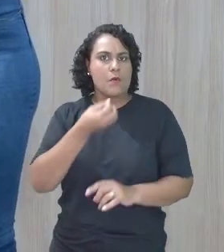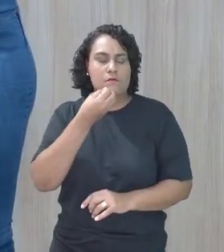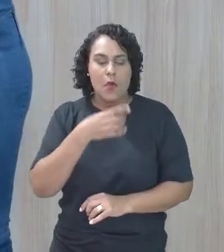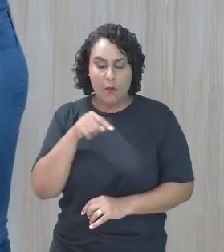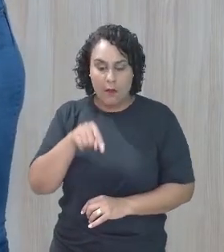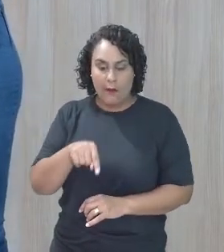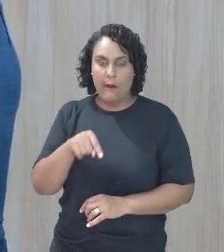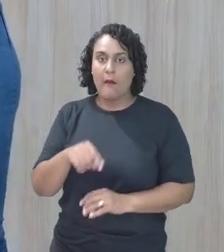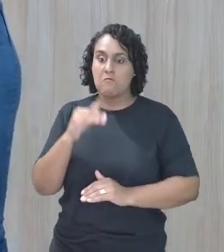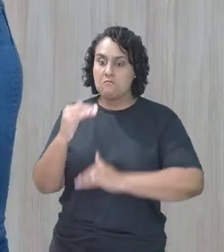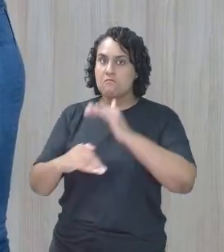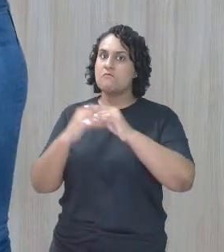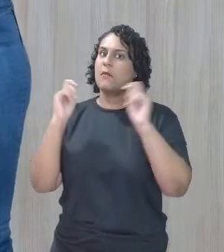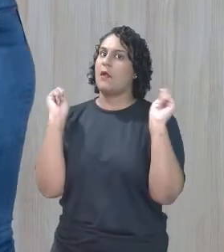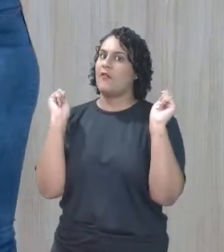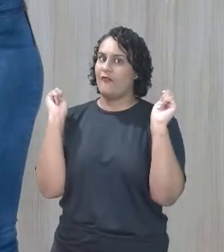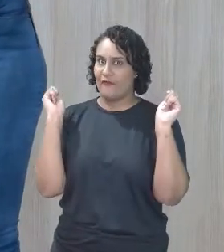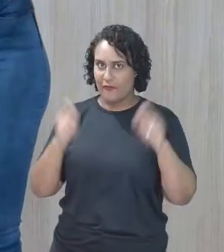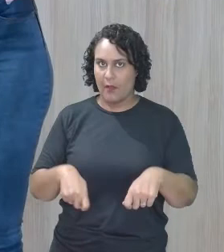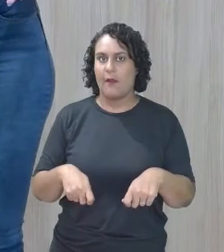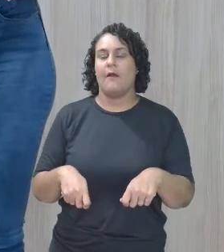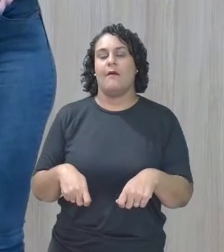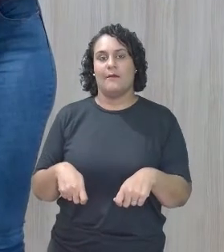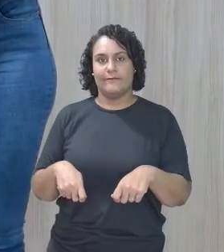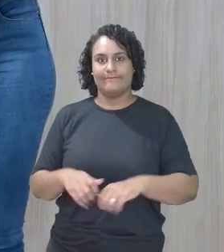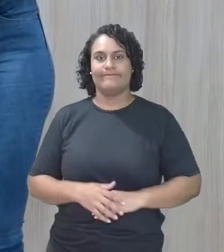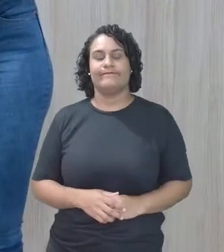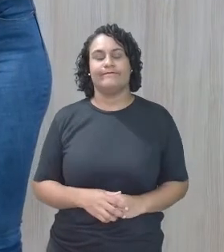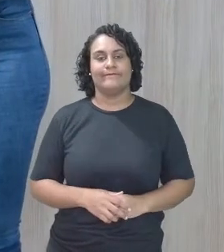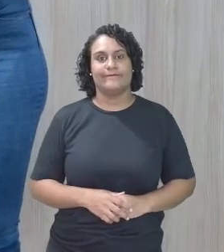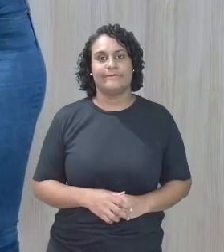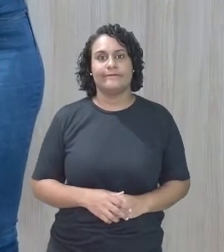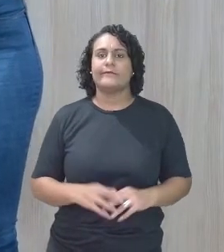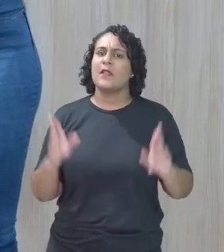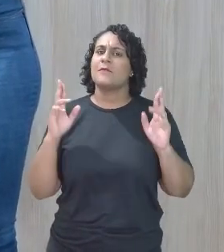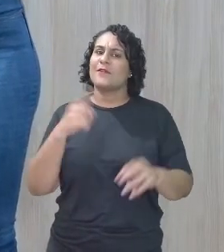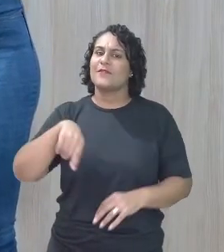que o estudante funcione, fazem com que ele se desenvolva de verdade.